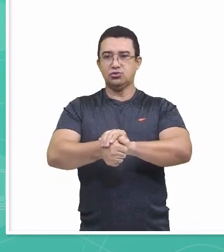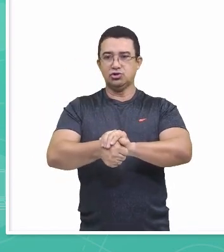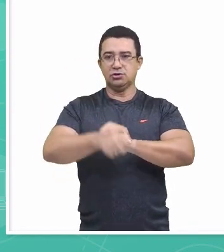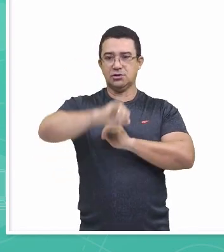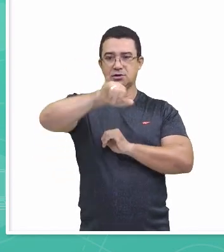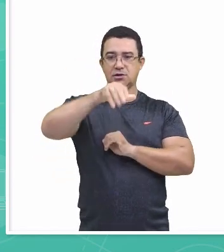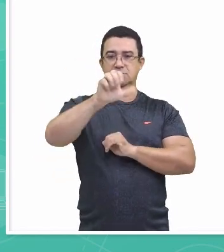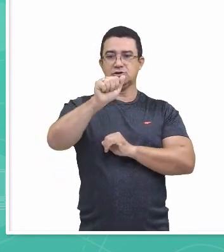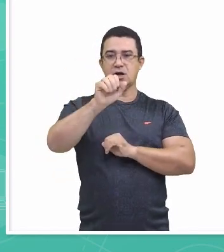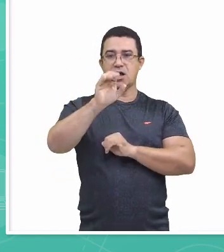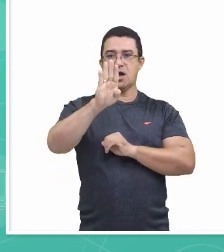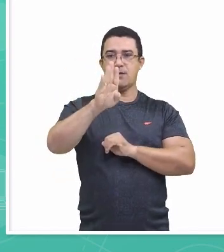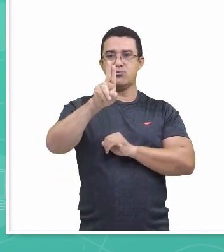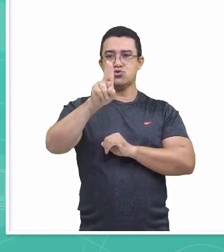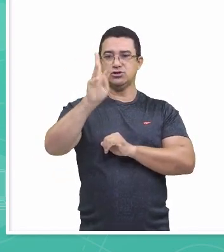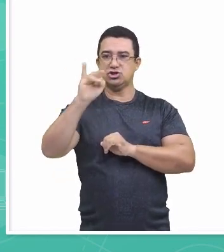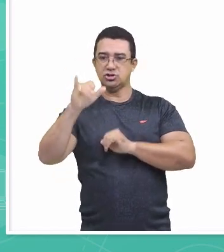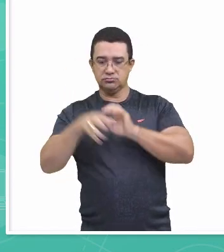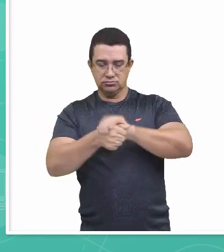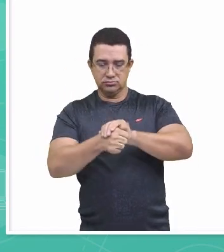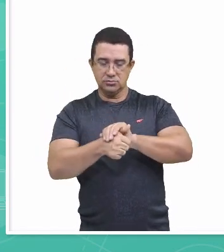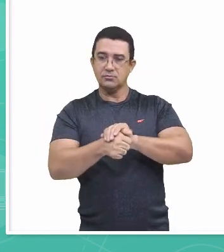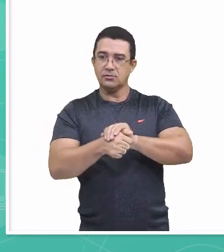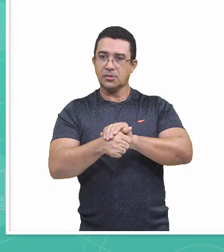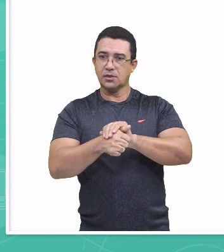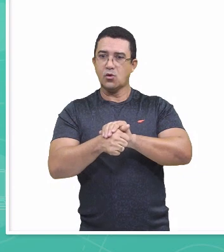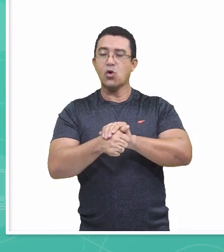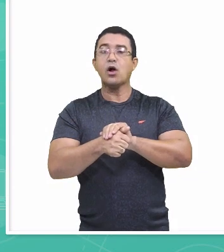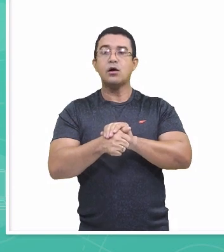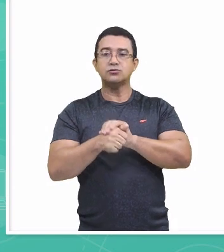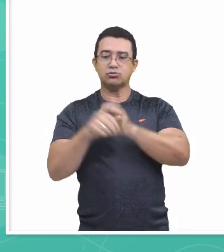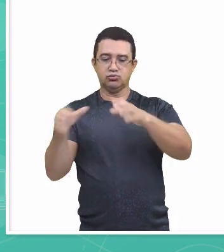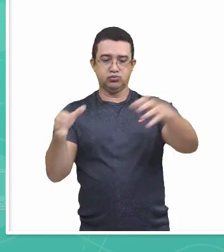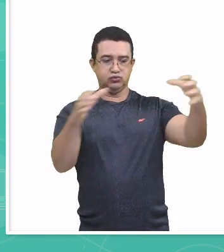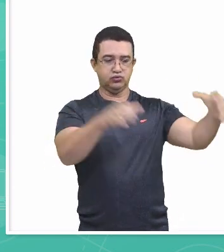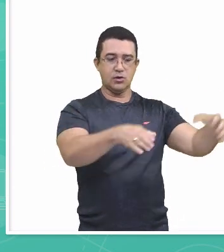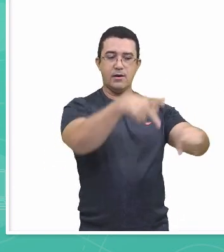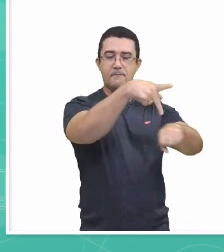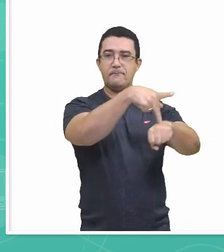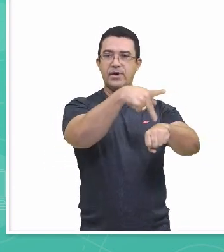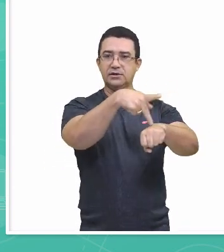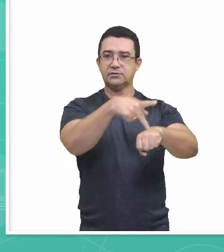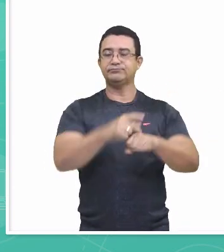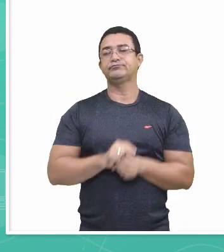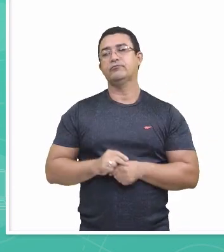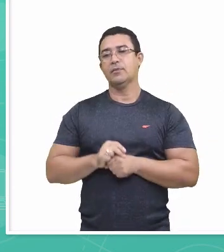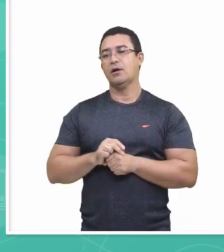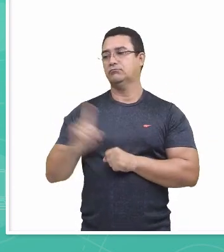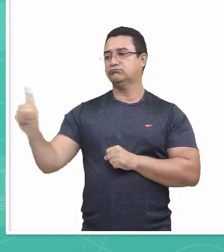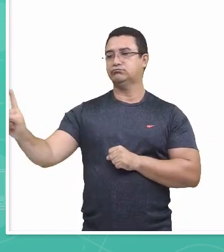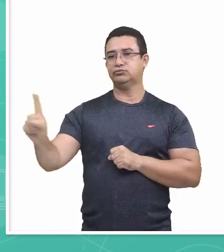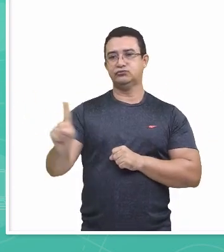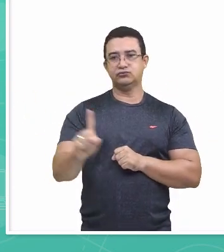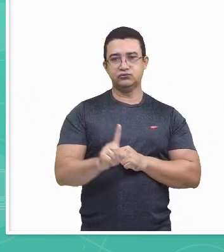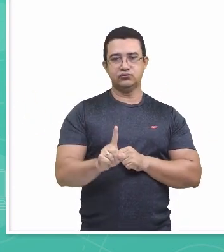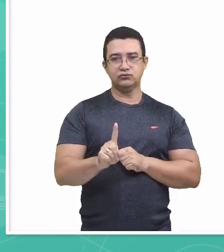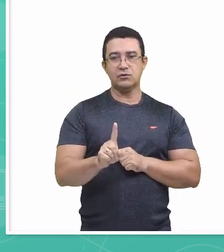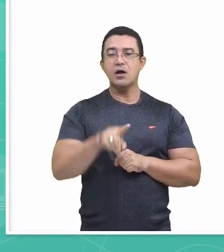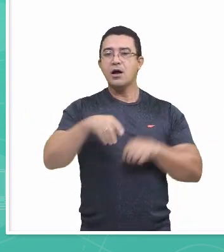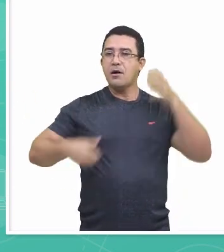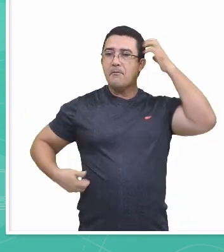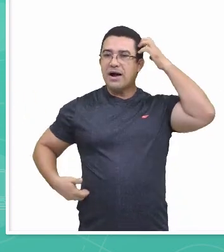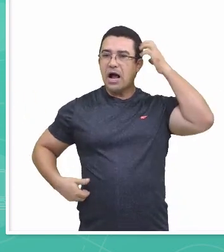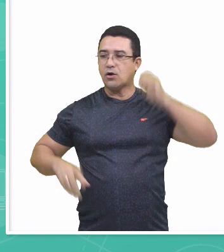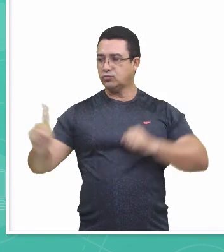dos rios, colocando-se ele em cima de uma pedra. Os dois chegaram e o macaco expôs